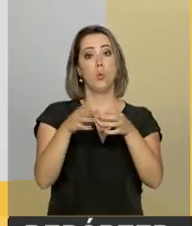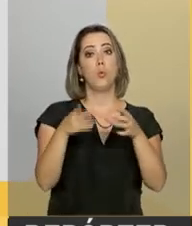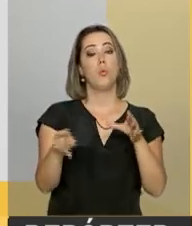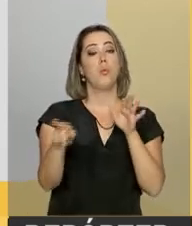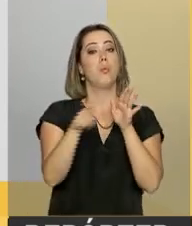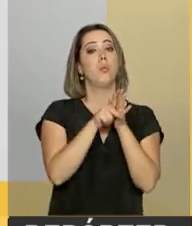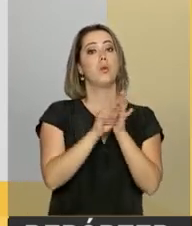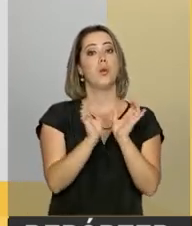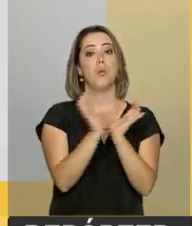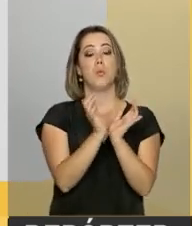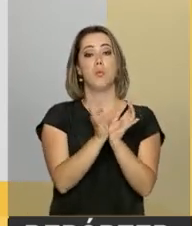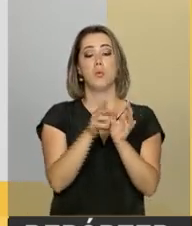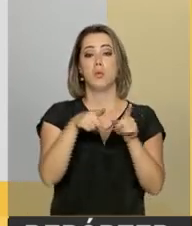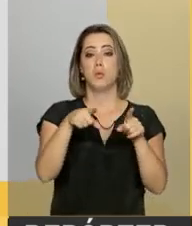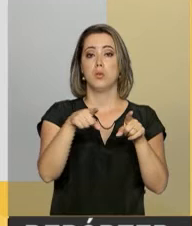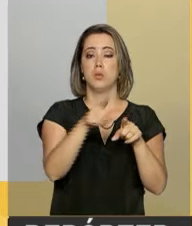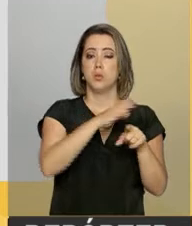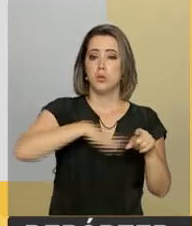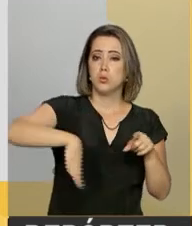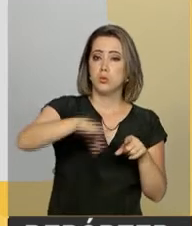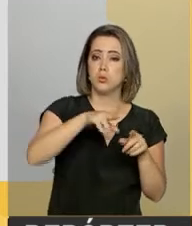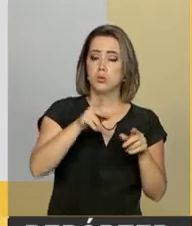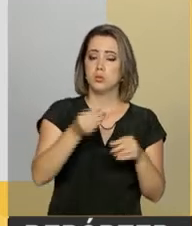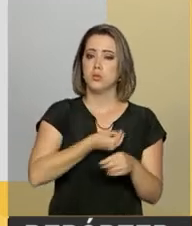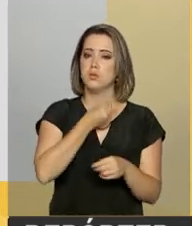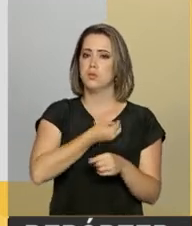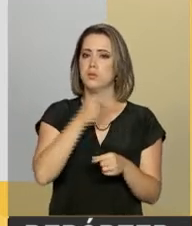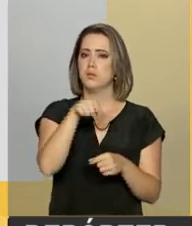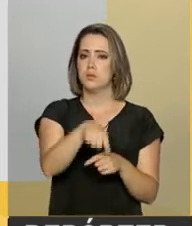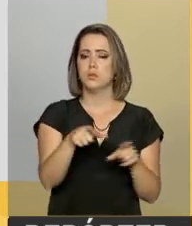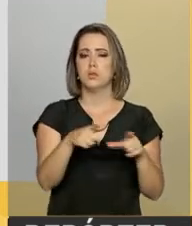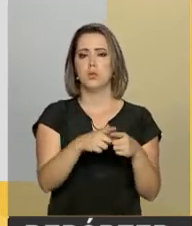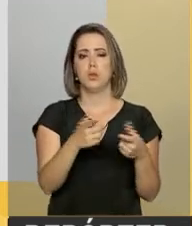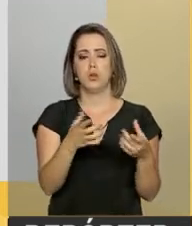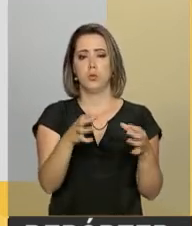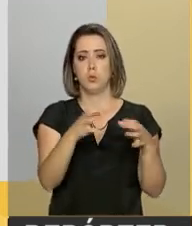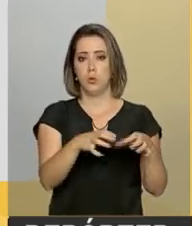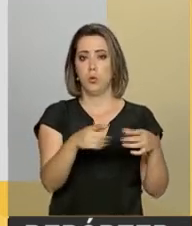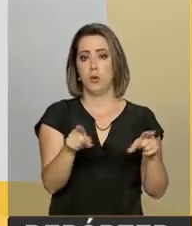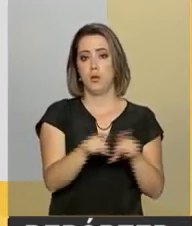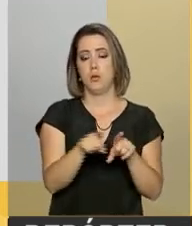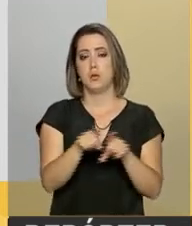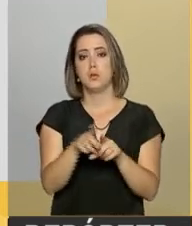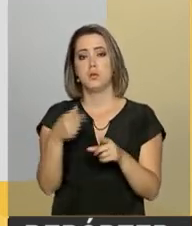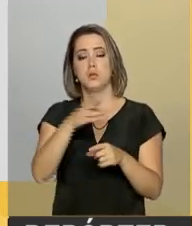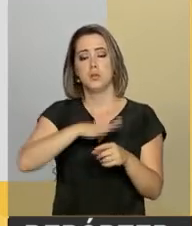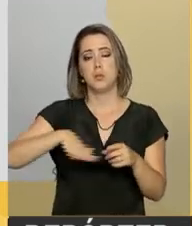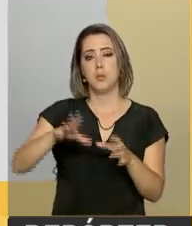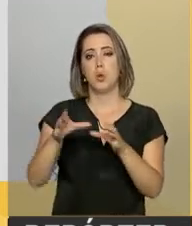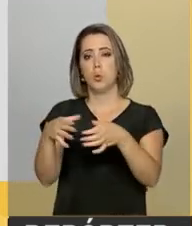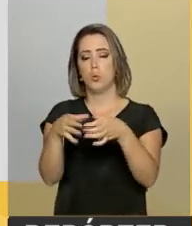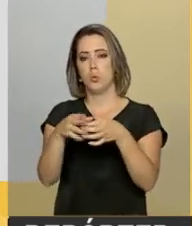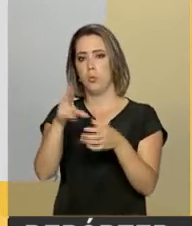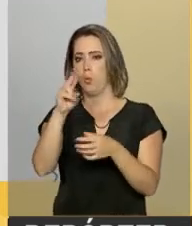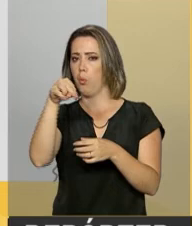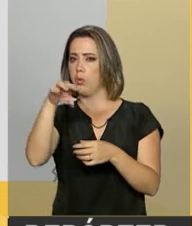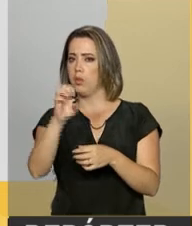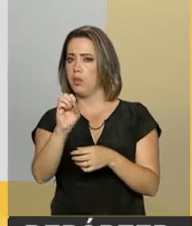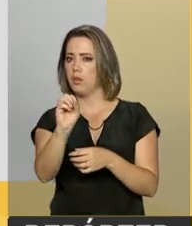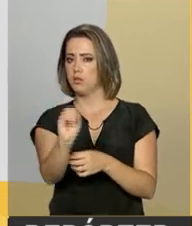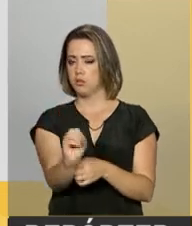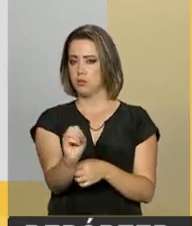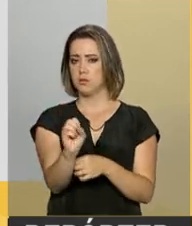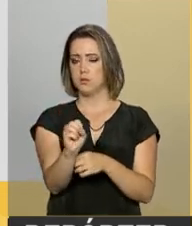tradicionais, pesquisadores e membros de organizações internacionais, como o Banco Mundial e a Unesco. O objetivo do seminário